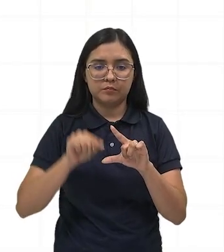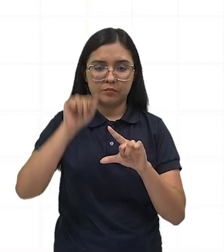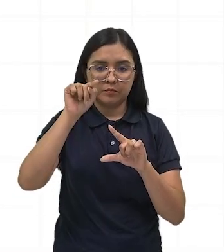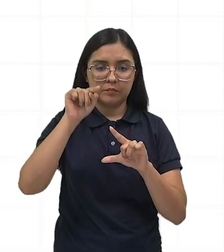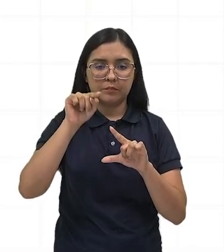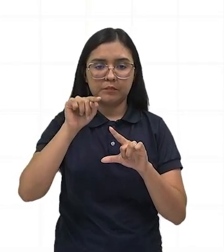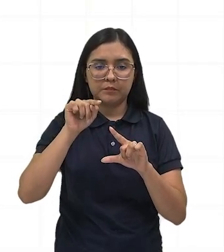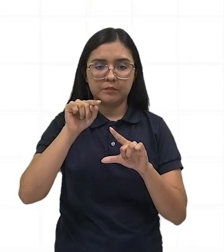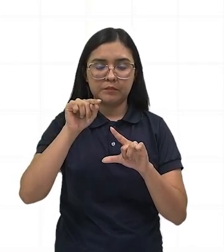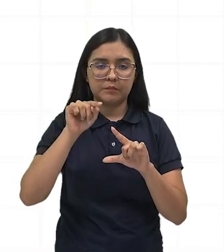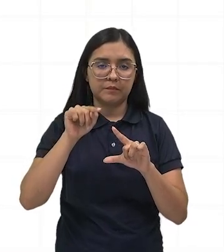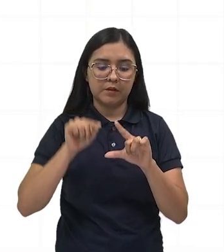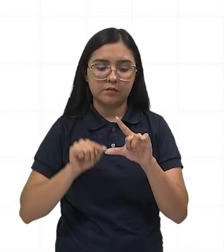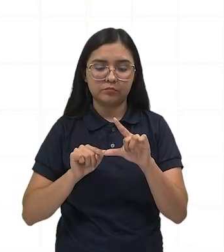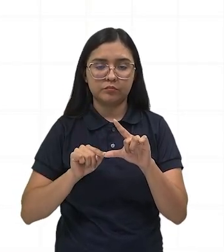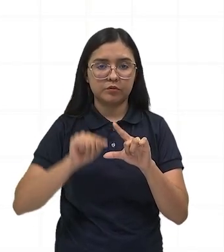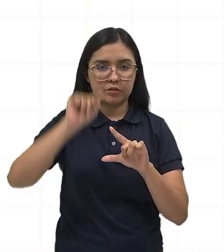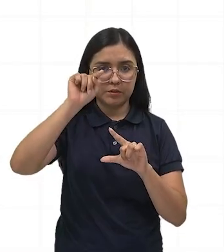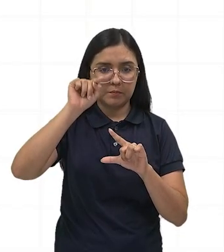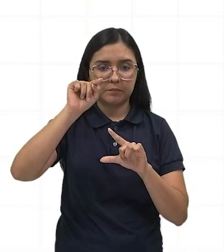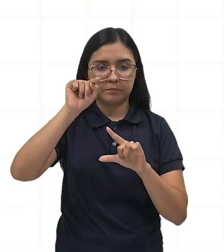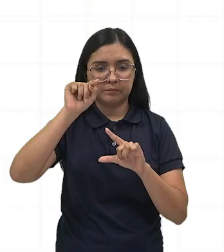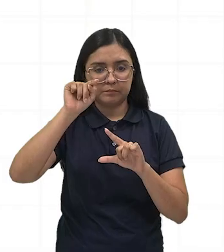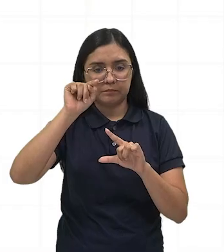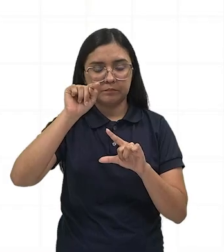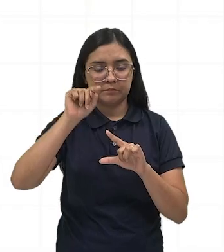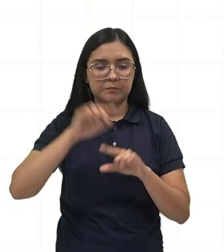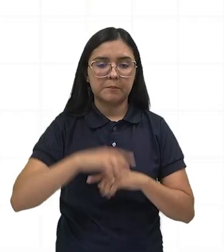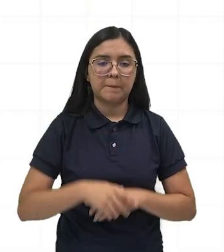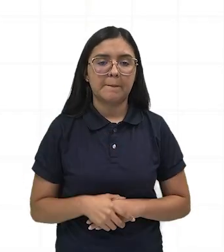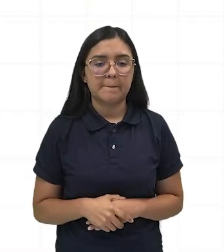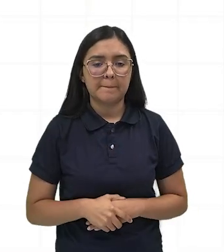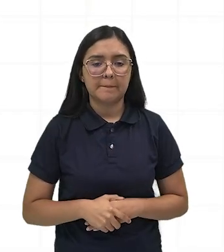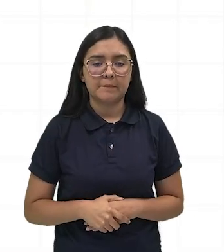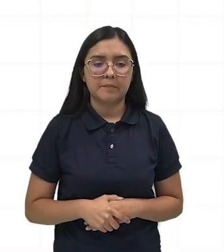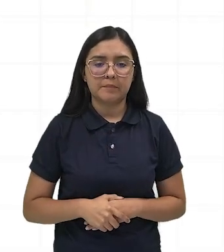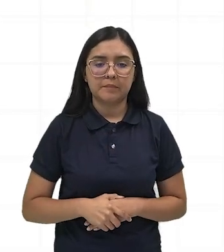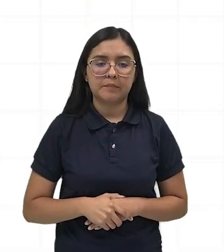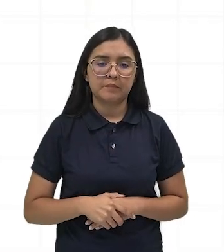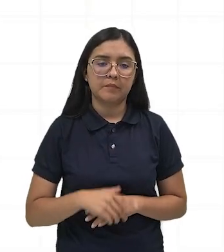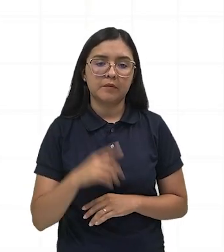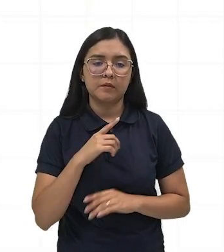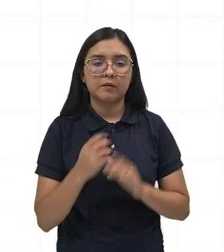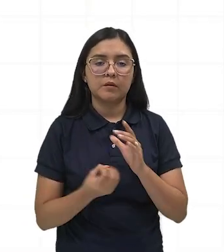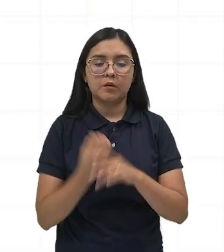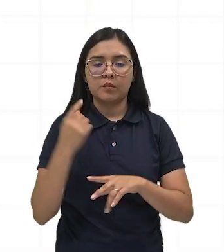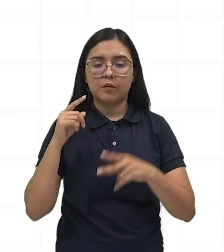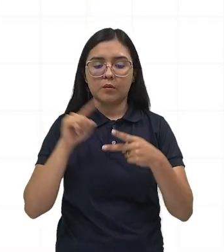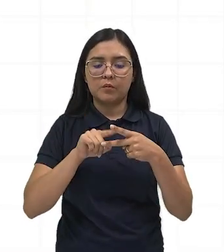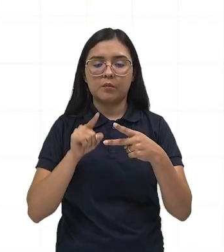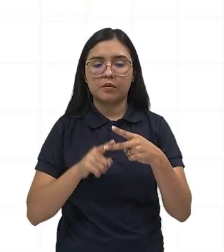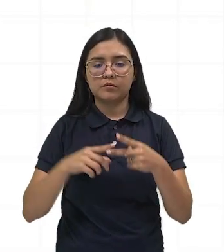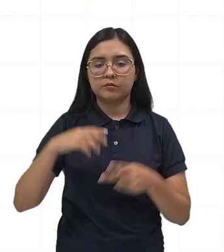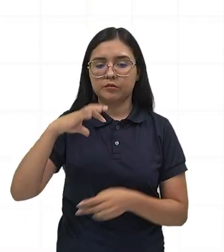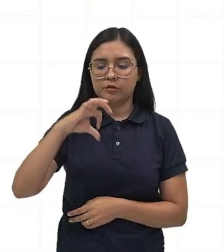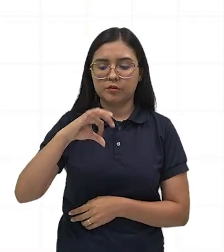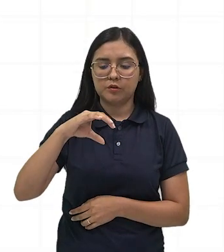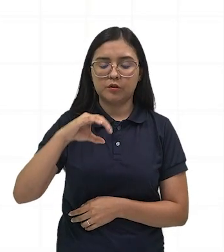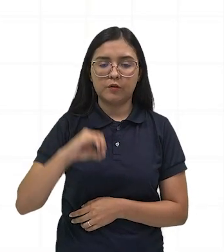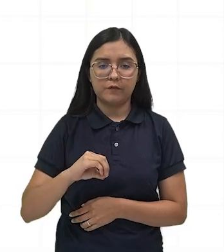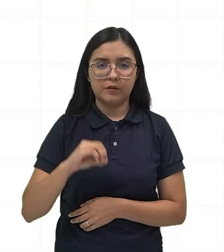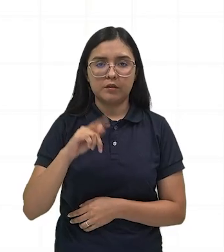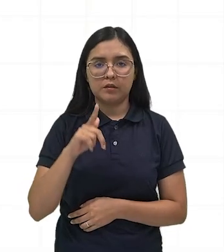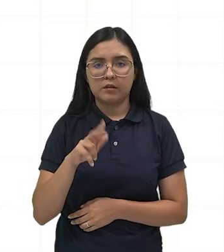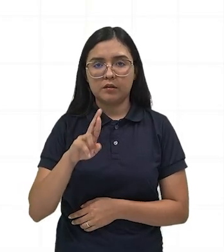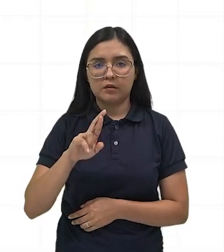porém ela vai para cima, tá? Ela forma aqui, ó, um ângulo de 90 graus. É aquele